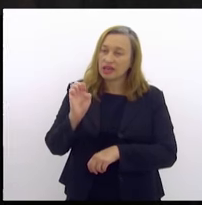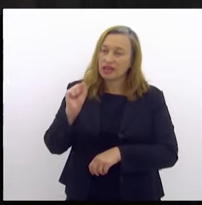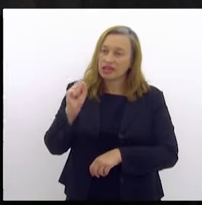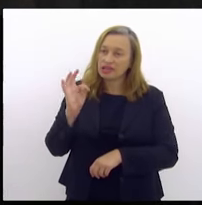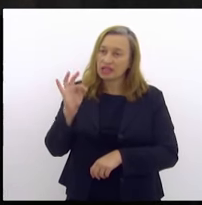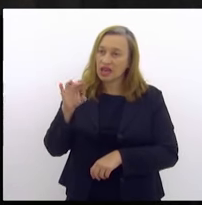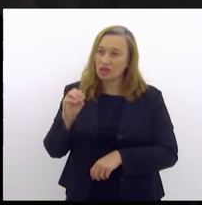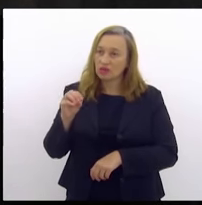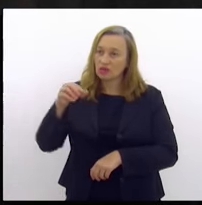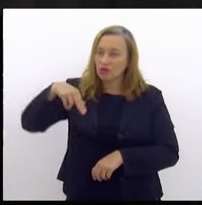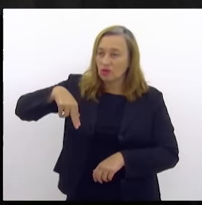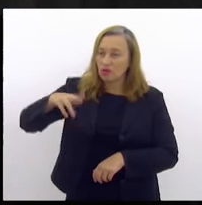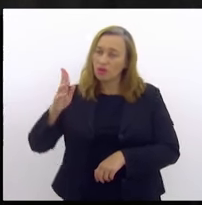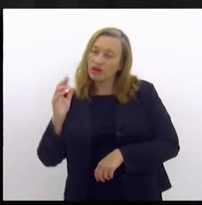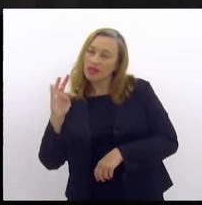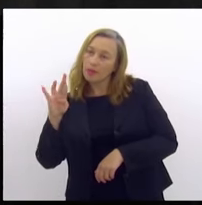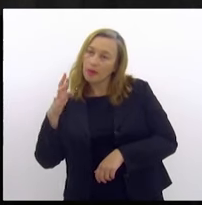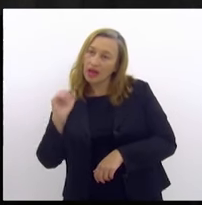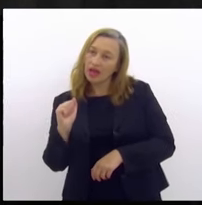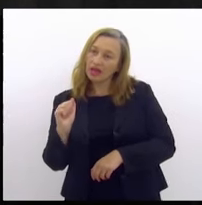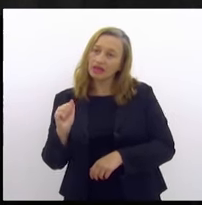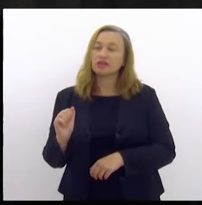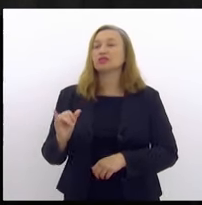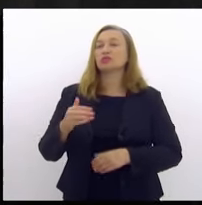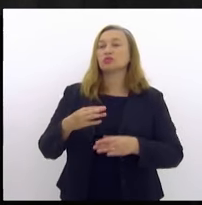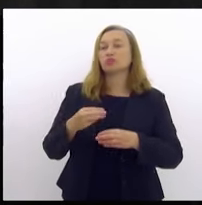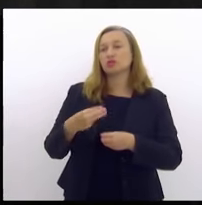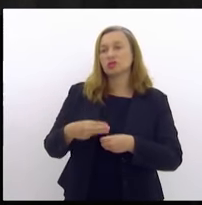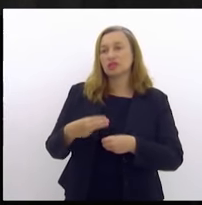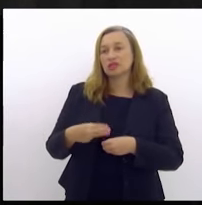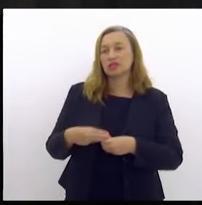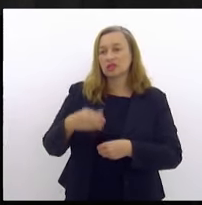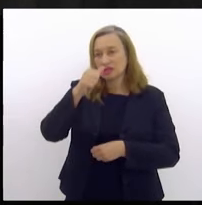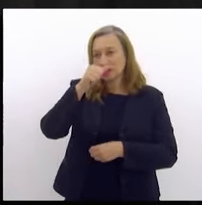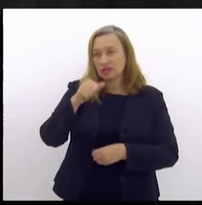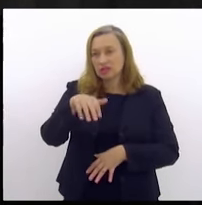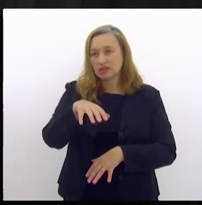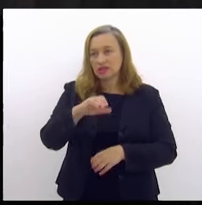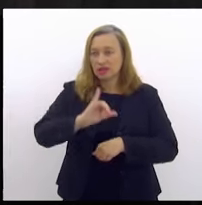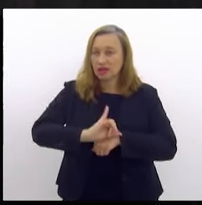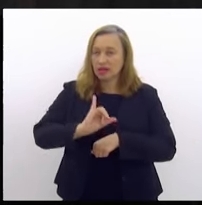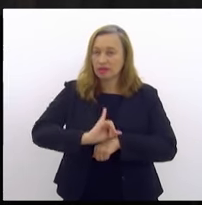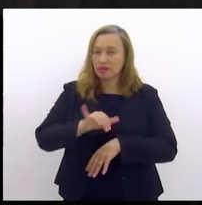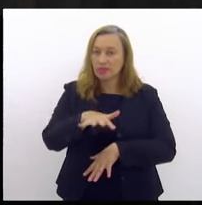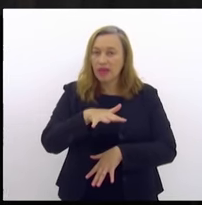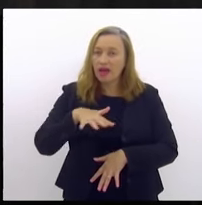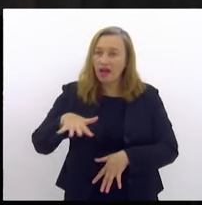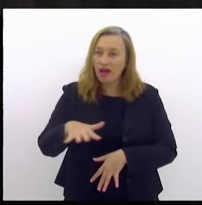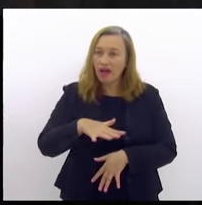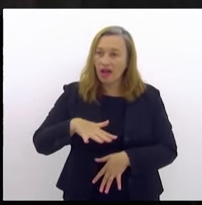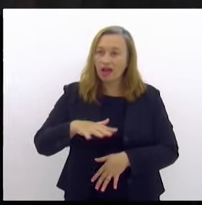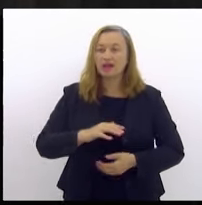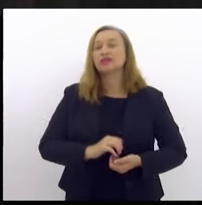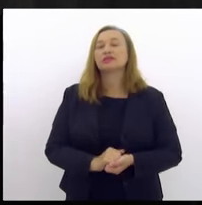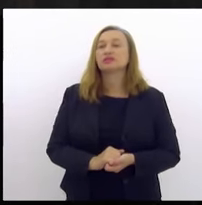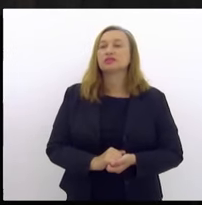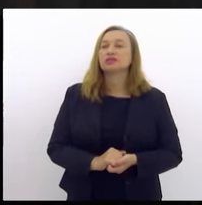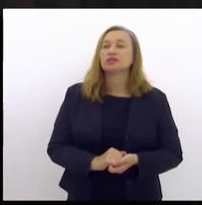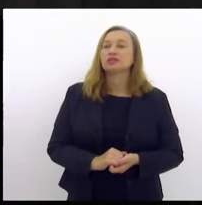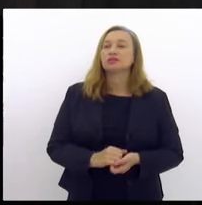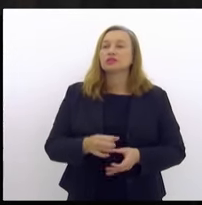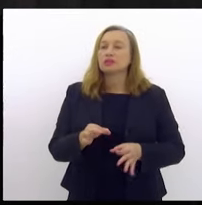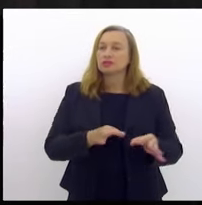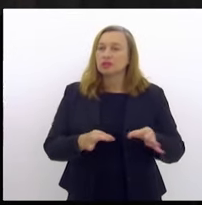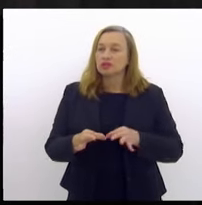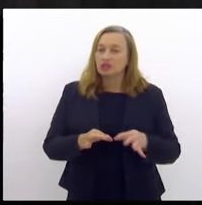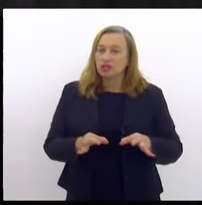situados no referido município da capital, na área definida e delimitada no projeto de